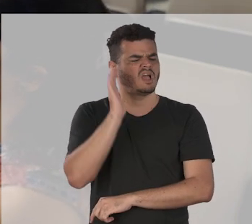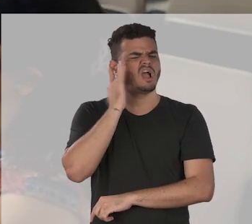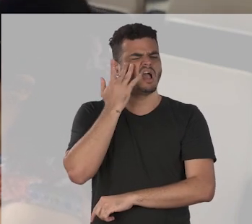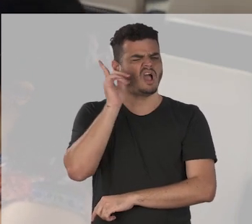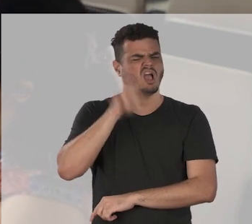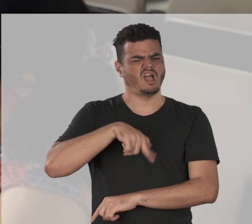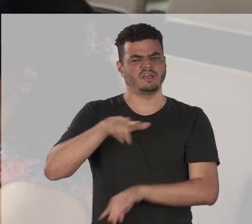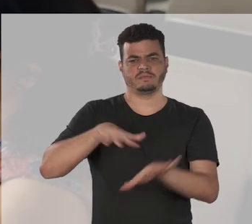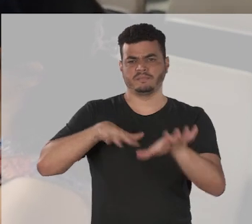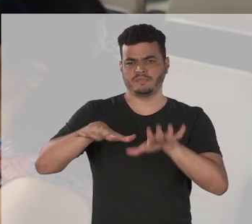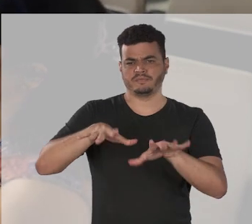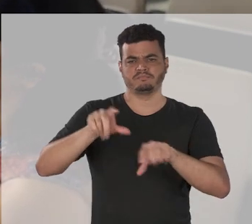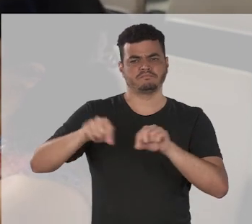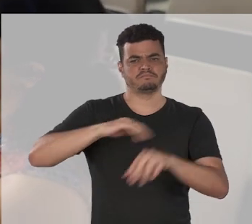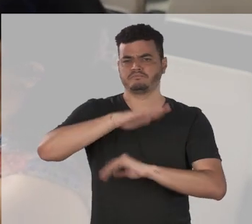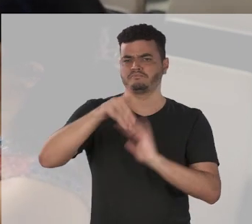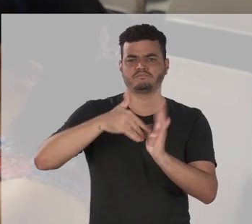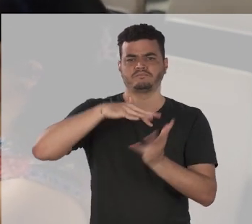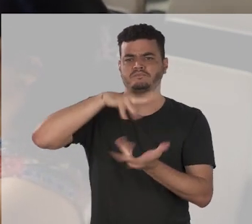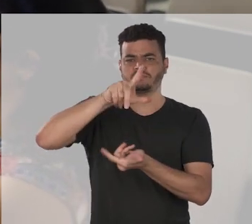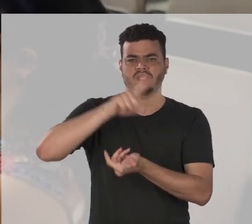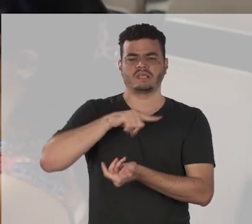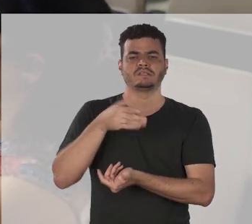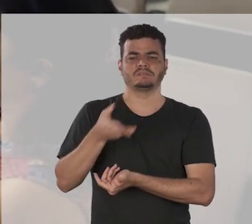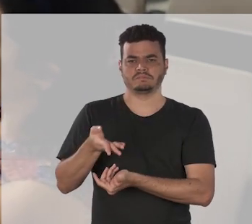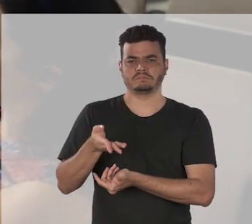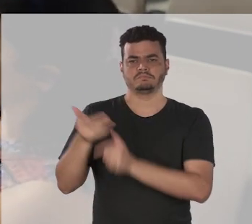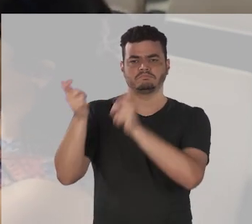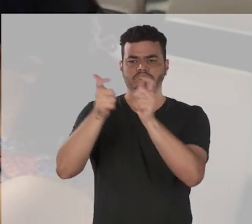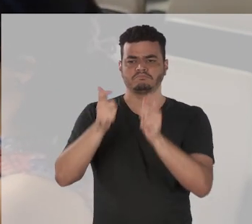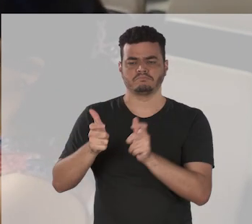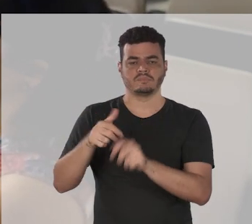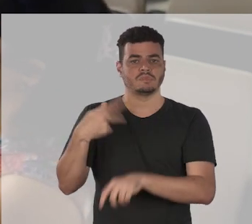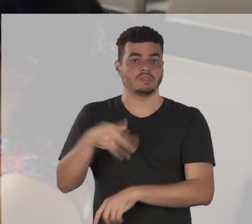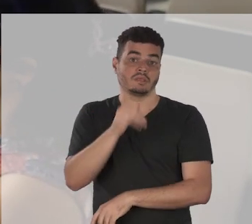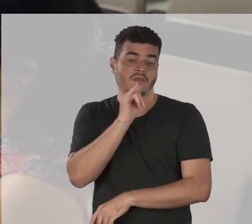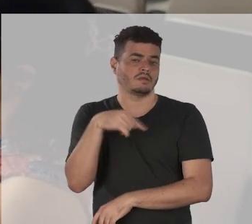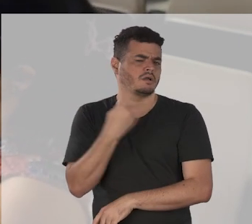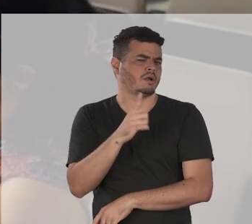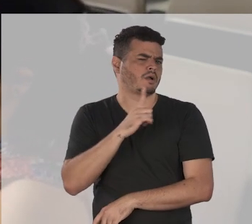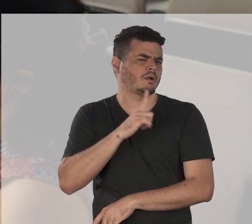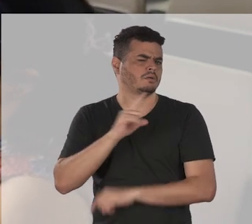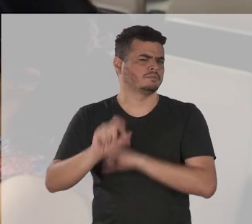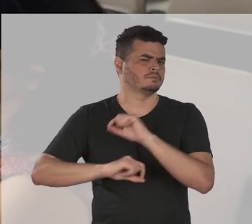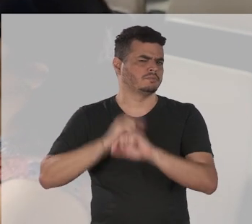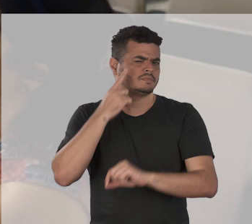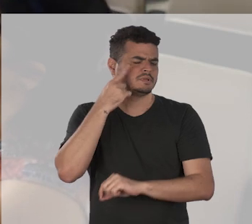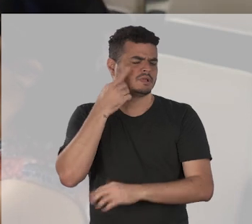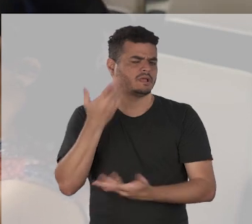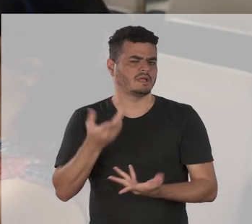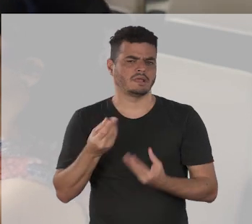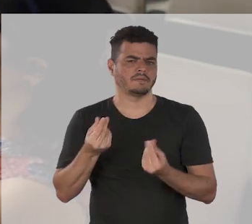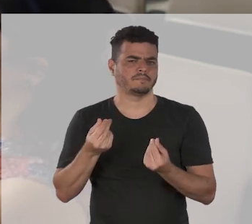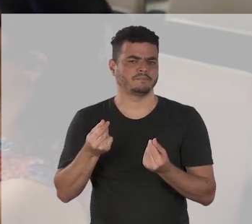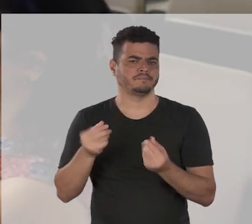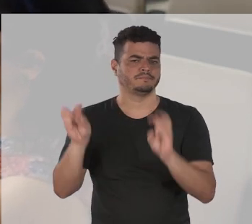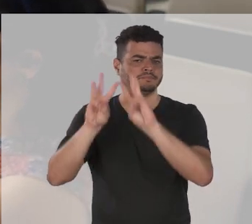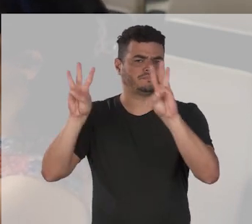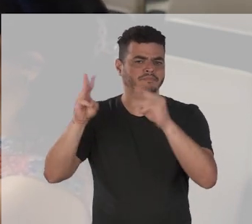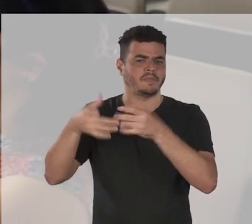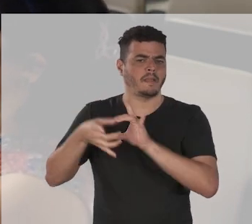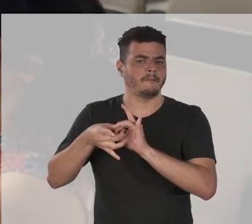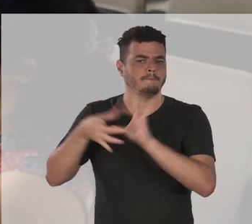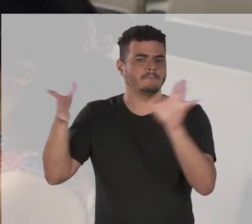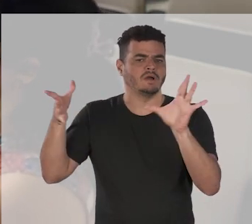um movimento mundial, inclusive. Aqui nós temos, por exemplo, o domínio público e outros espaços veiculados